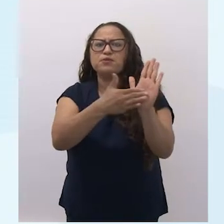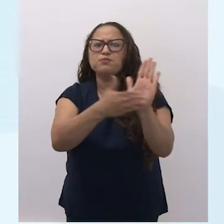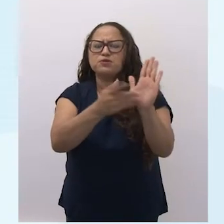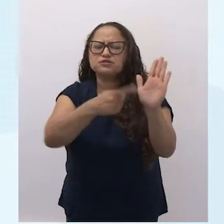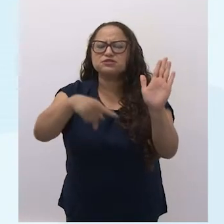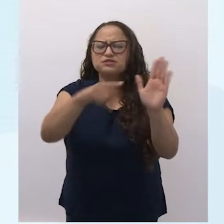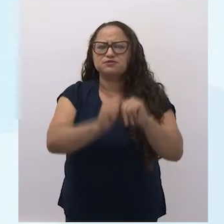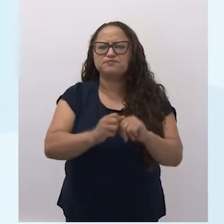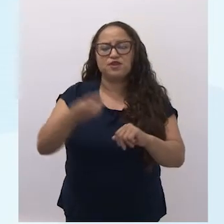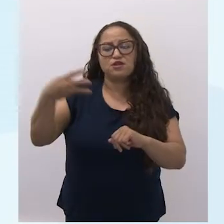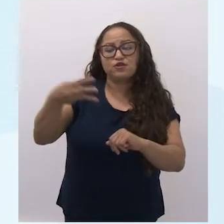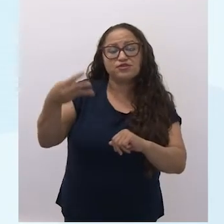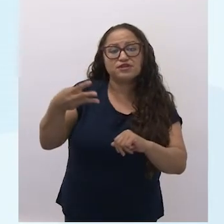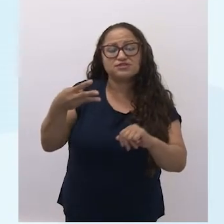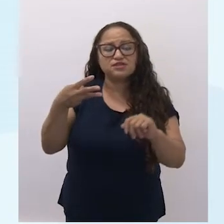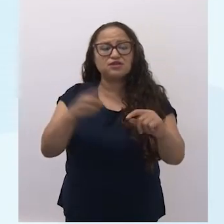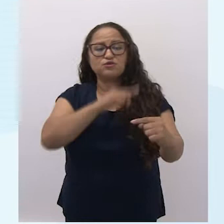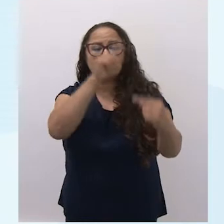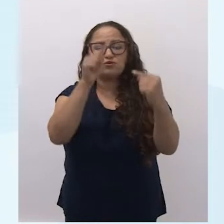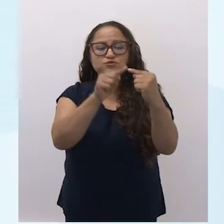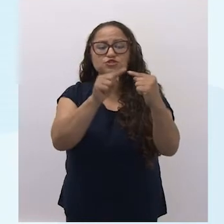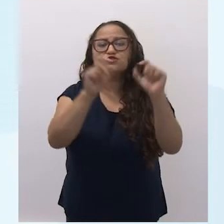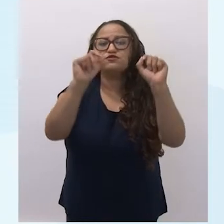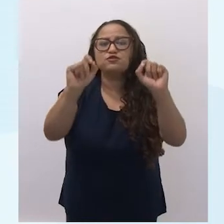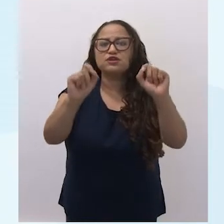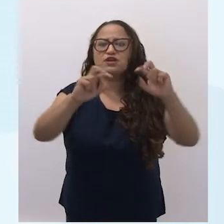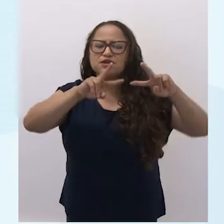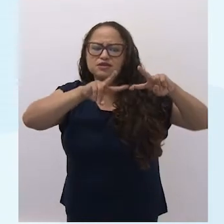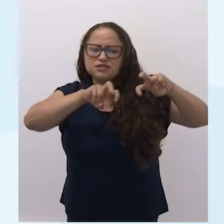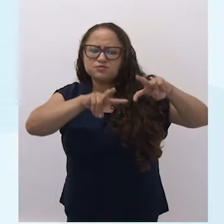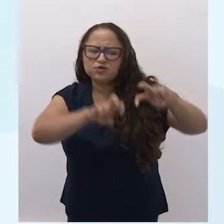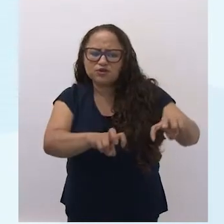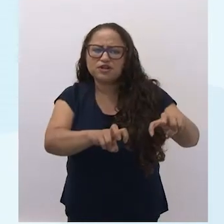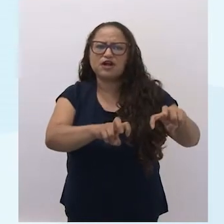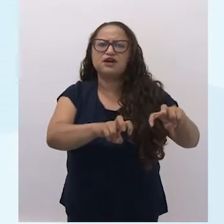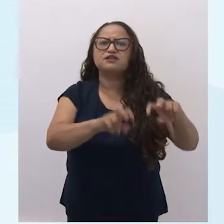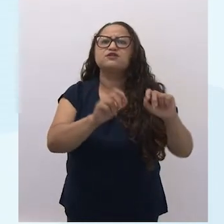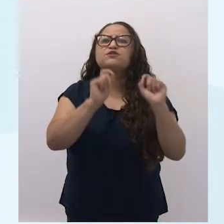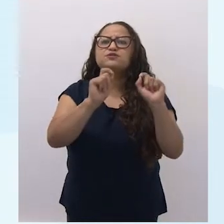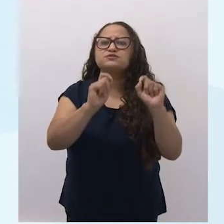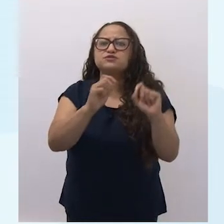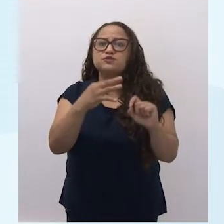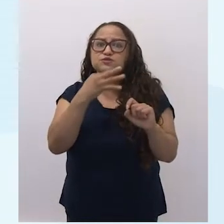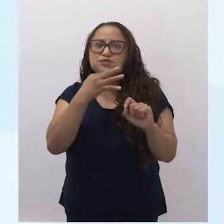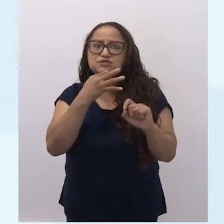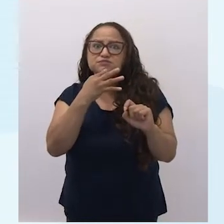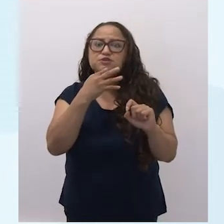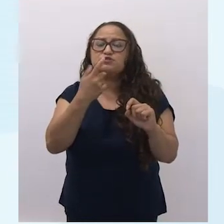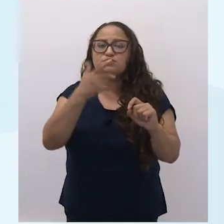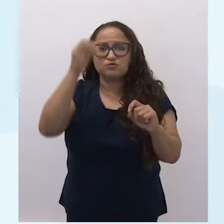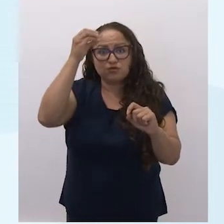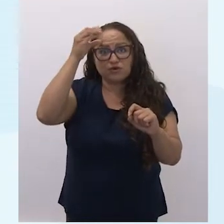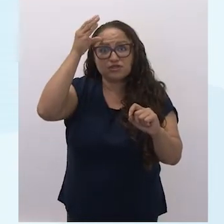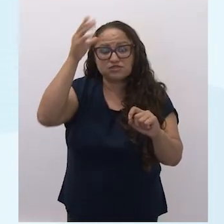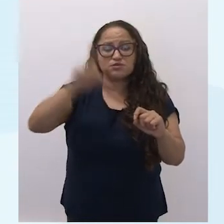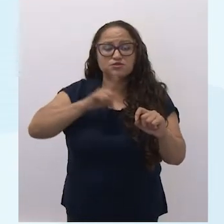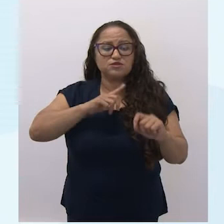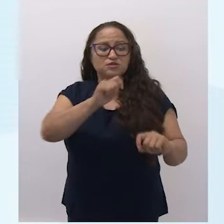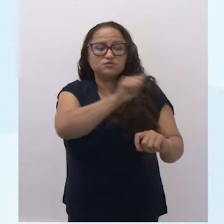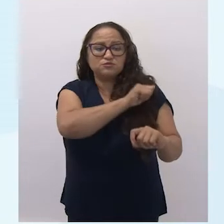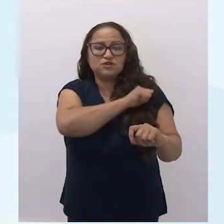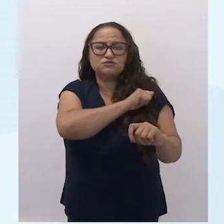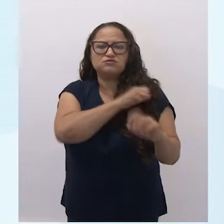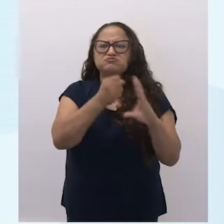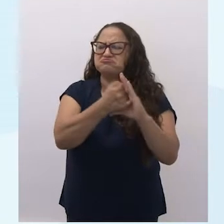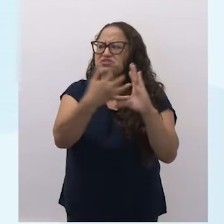explorar seus conhecimentos sobre os estudantes, reconhecendo-os em sua diversidade de características,